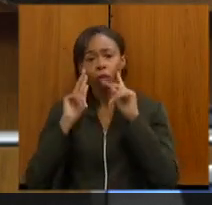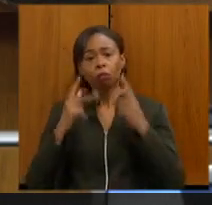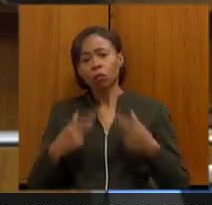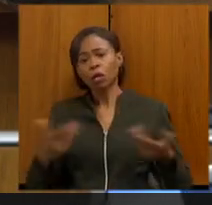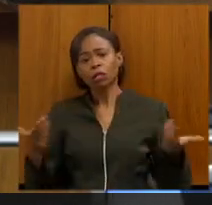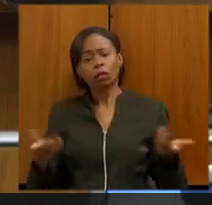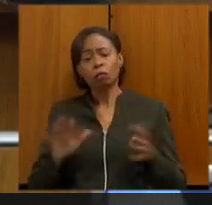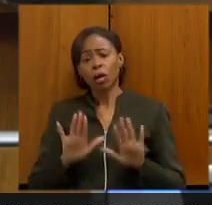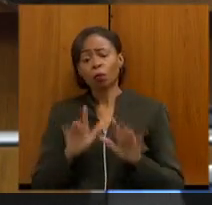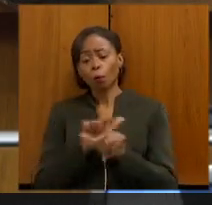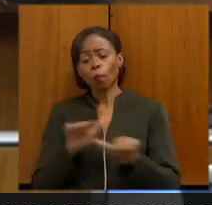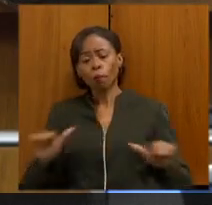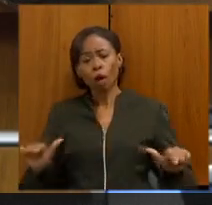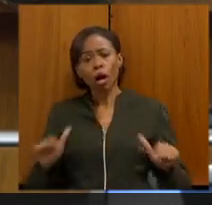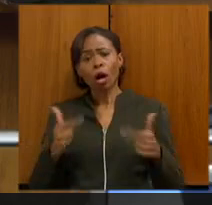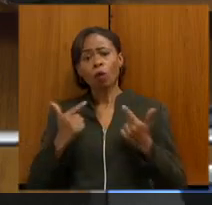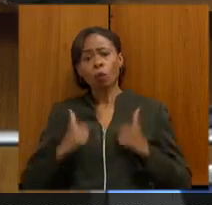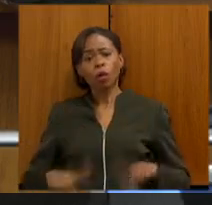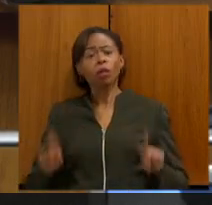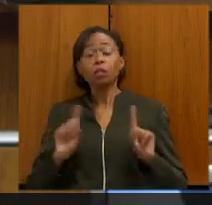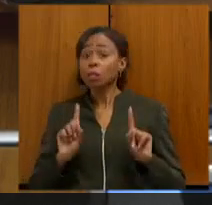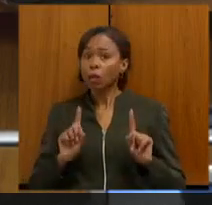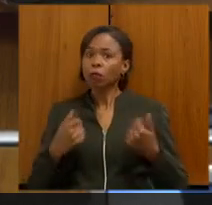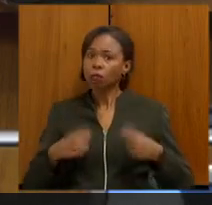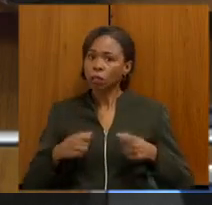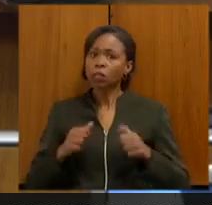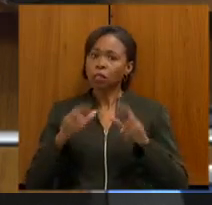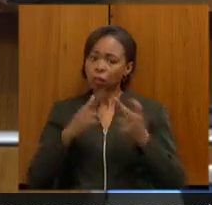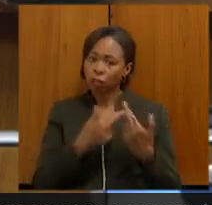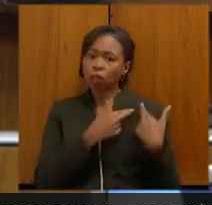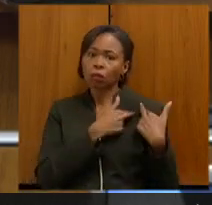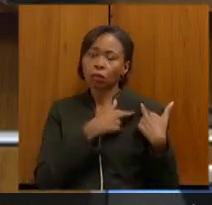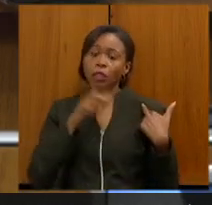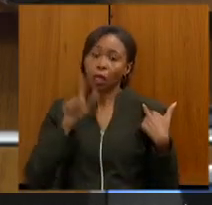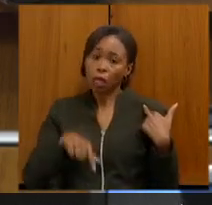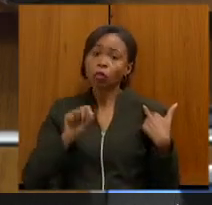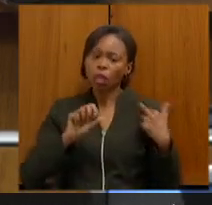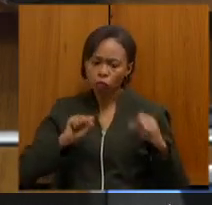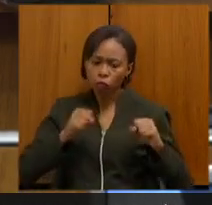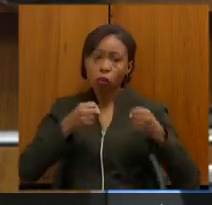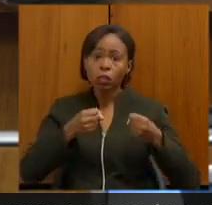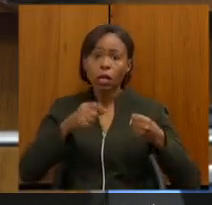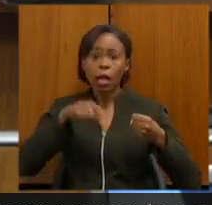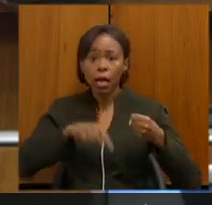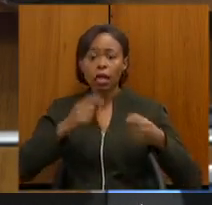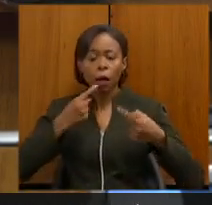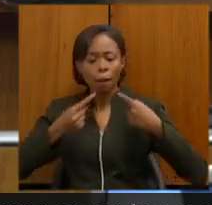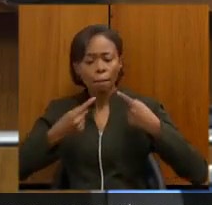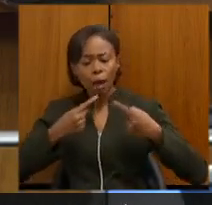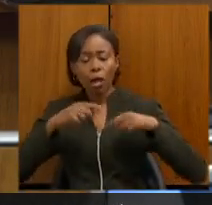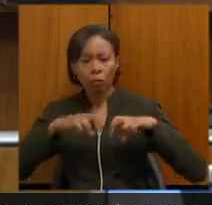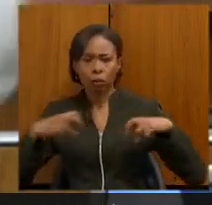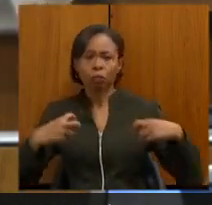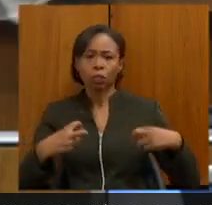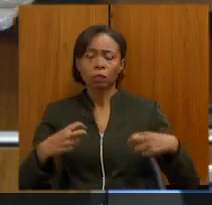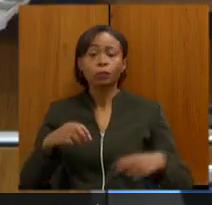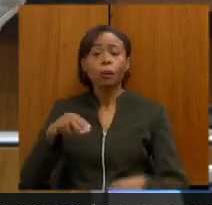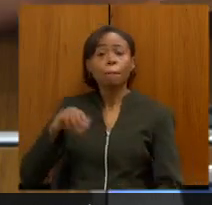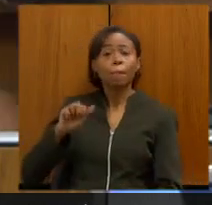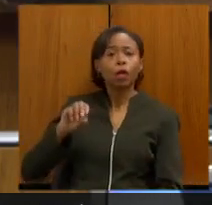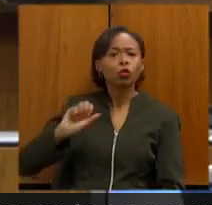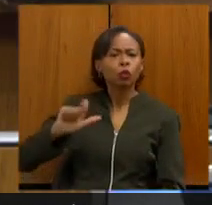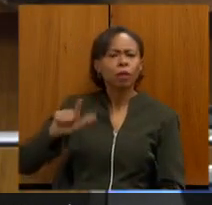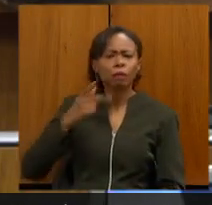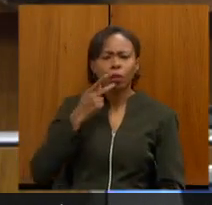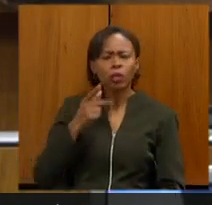totalmente esvaziados tem que fazer o que foi proposto aqui fortalecer a mesa de diálogo o Manoel falou